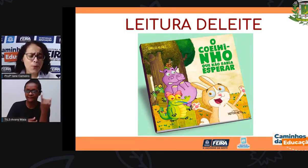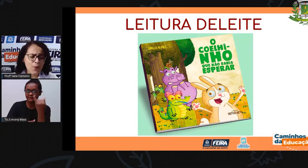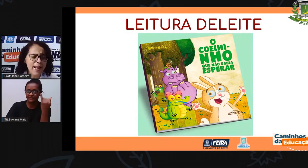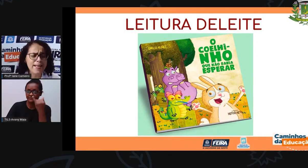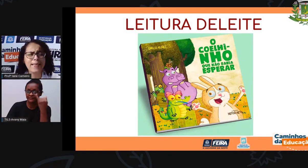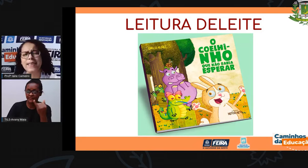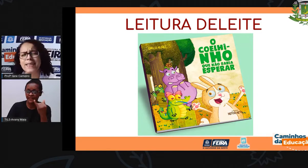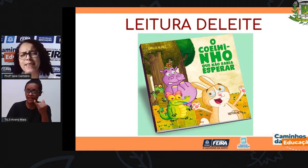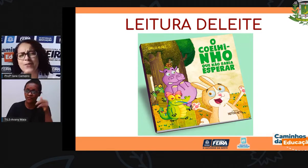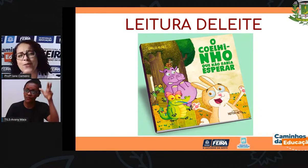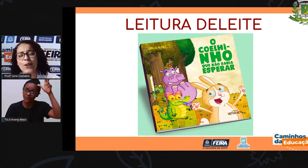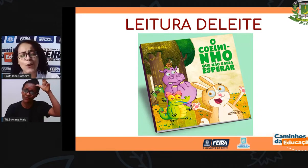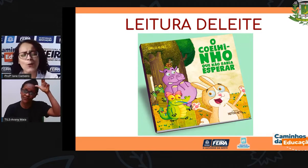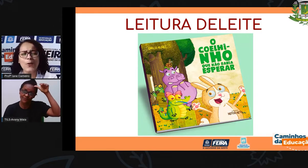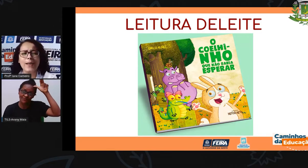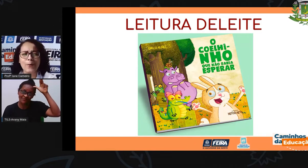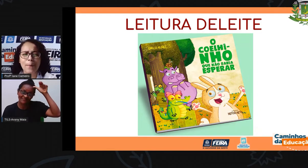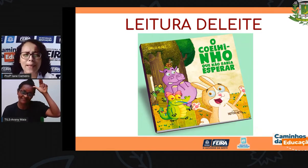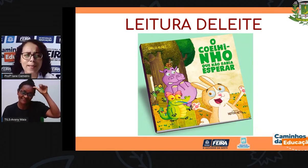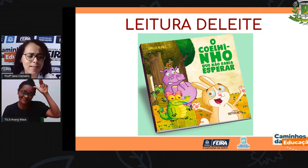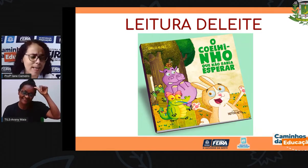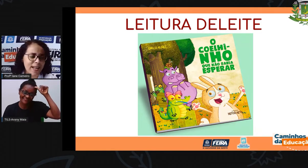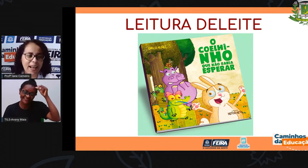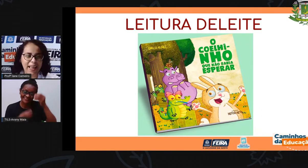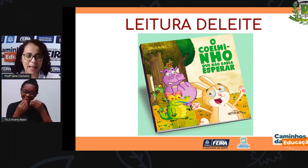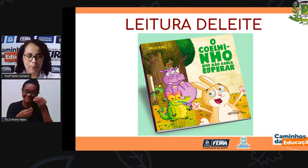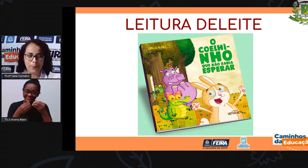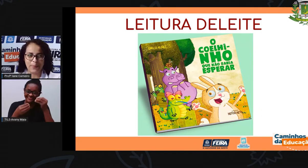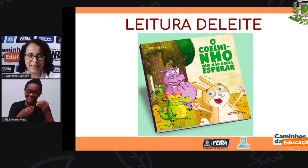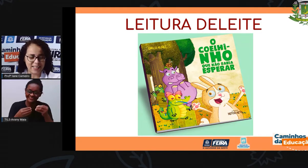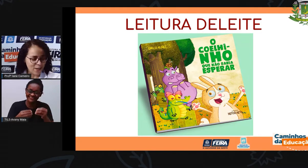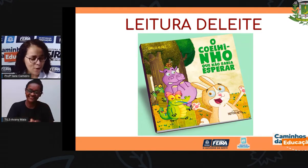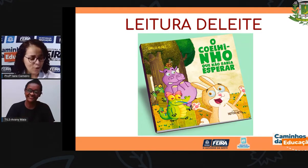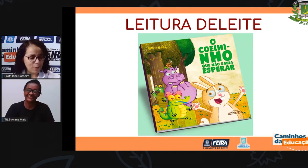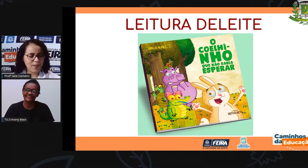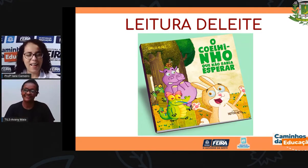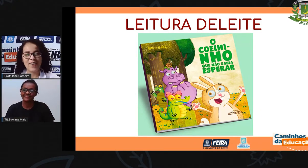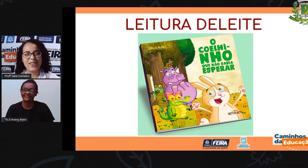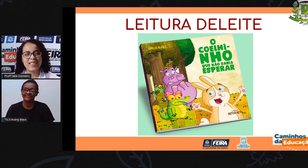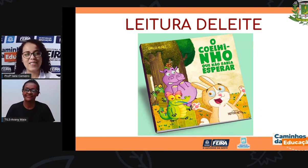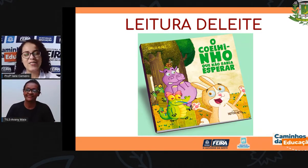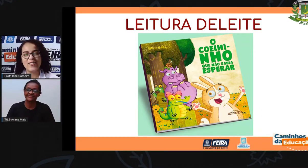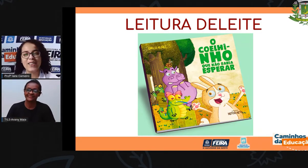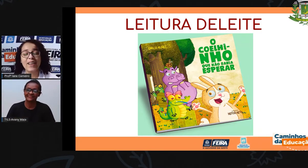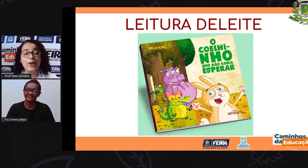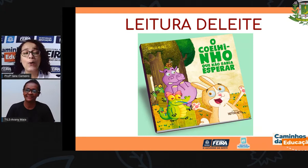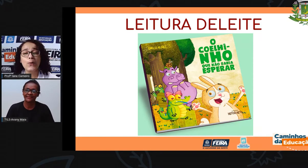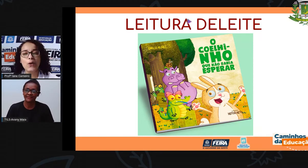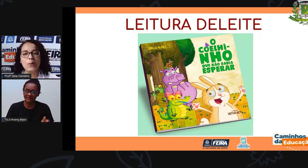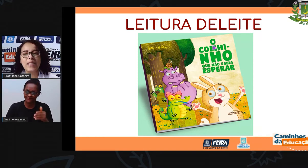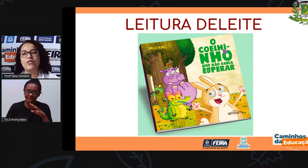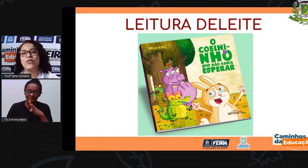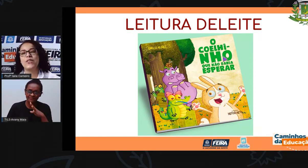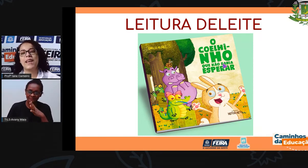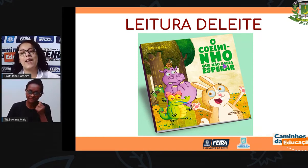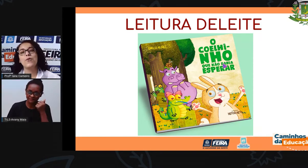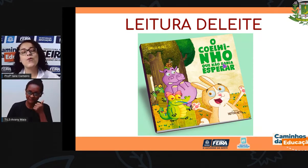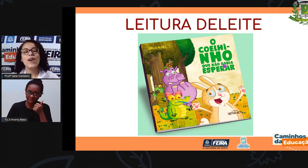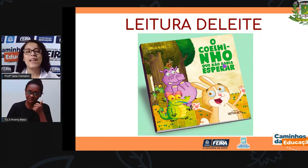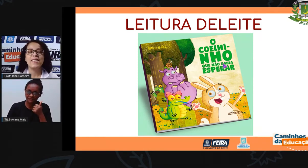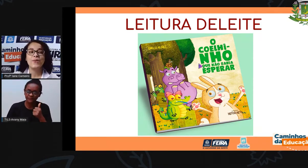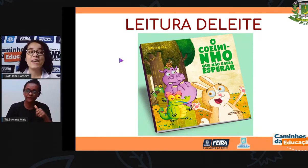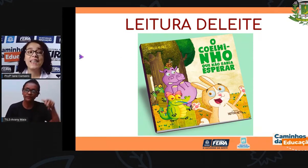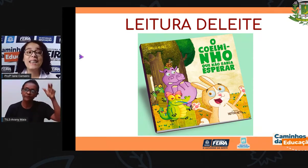sobre um coelhinho bem serelepe. Vamos lá conhecer essa história? O nome da história é